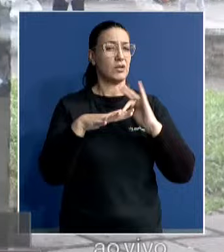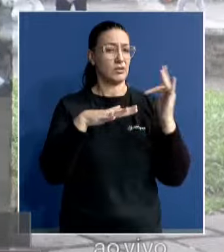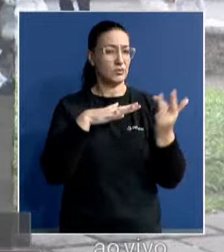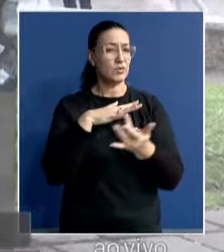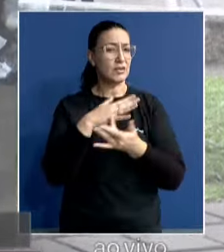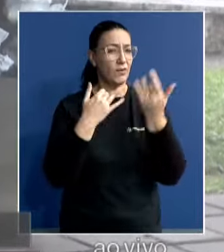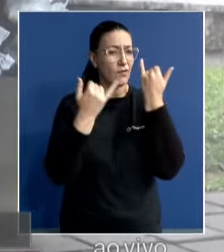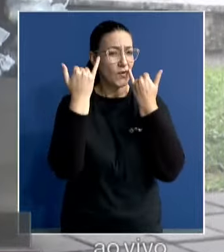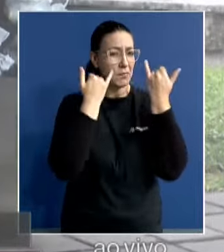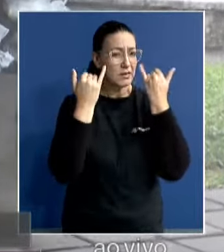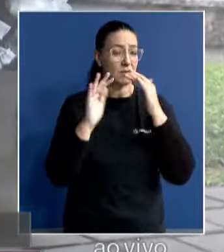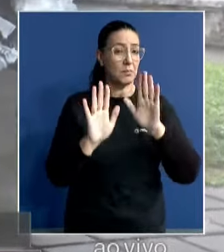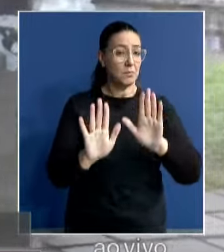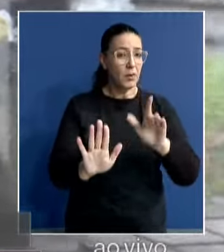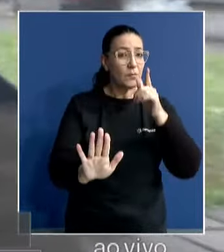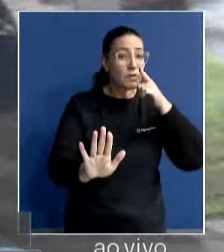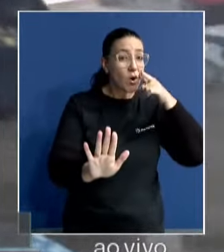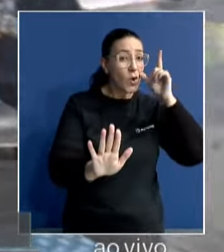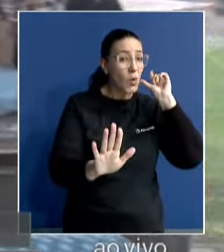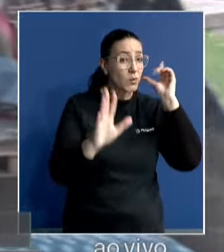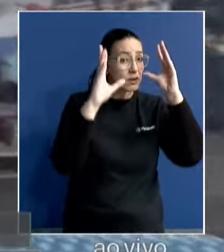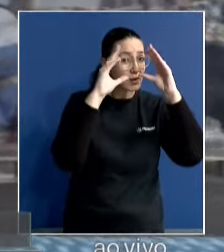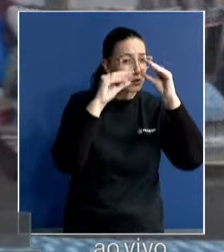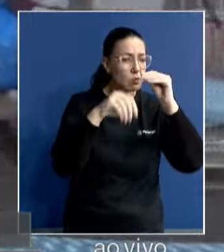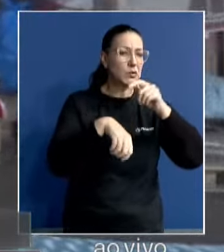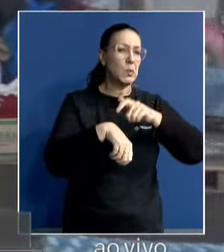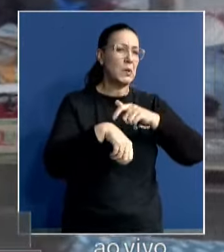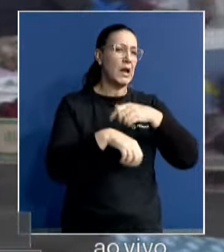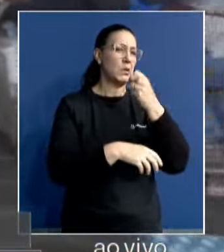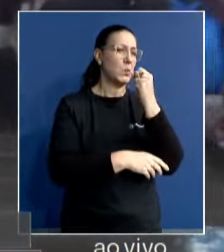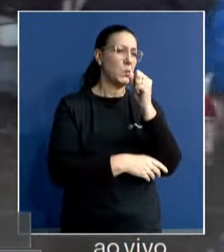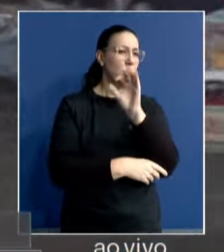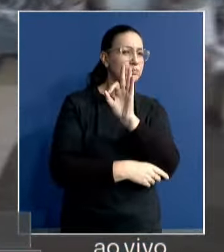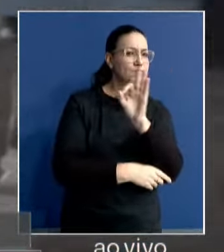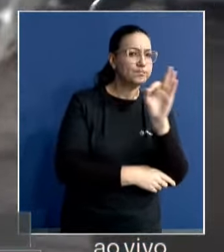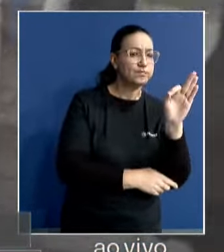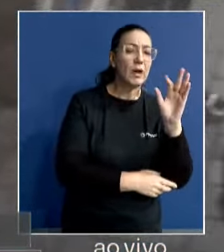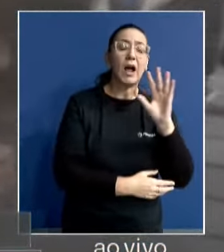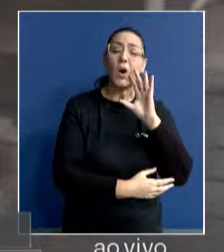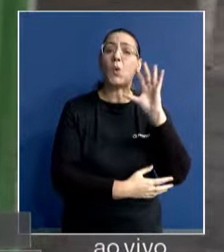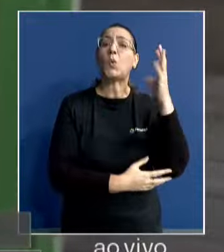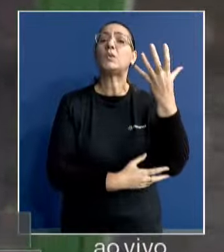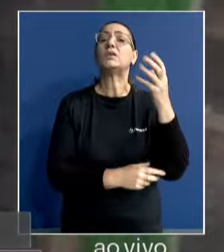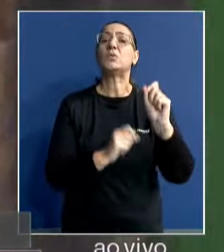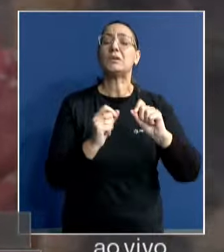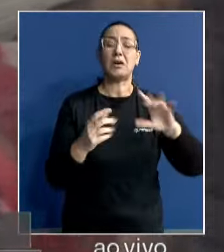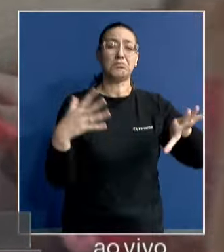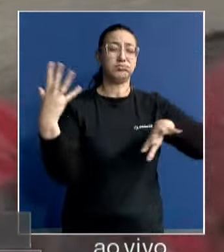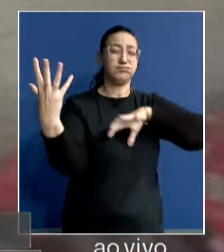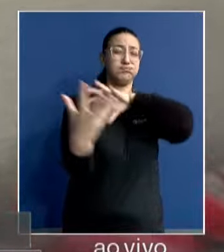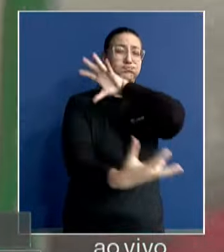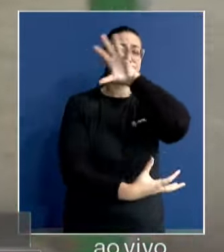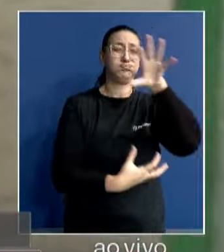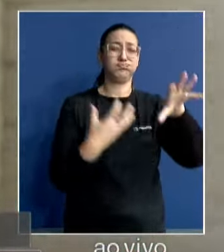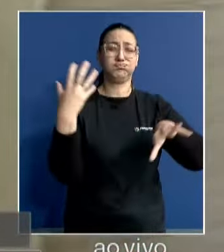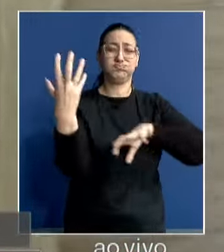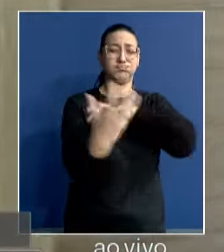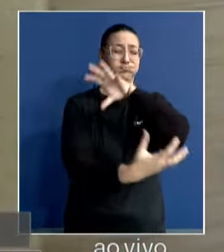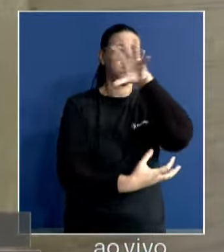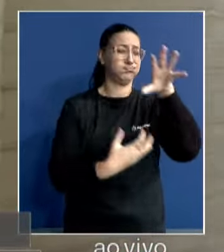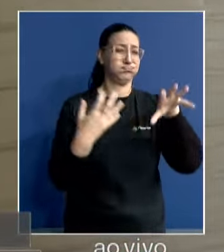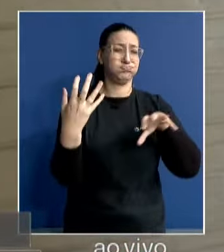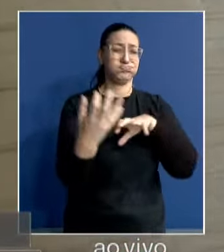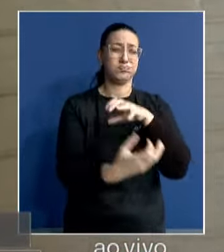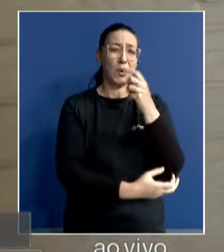lá. Ontem à noite, por volta das 8 horas da noite, aconteceu uma confusão aqui dentro. Um dos voluntários, uma